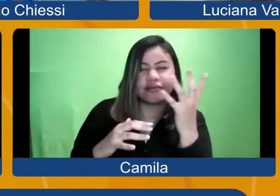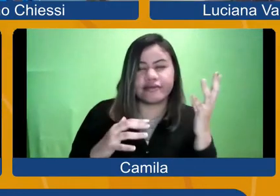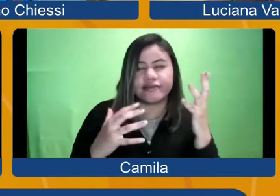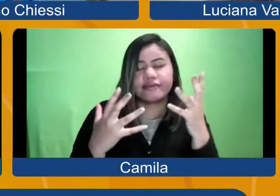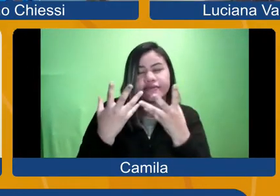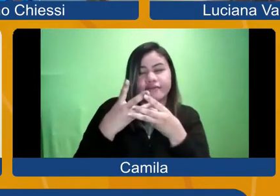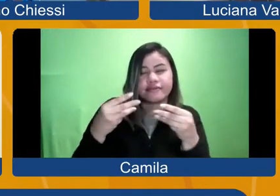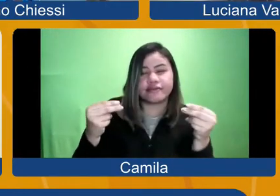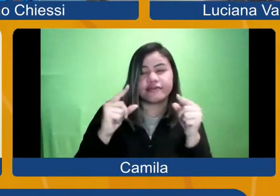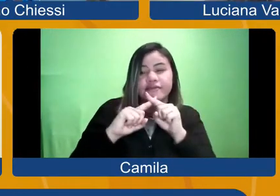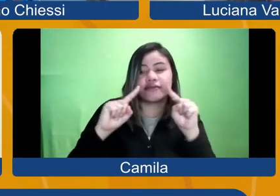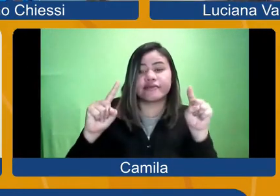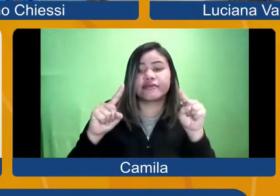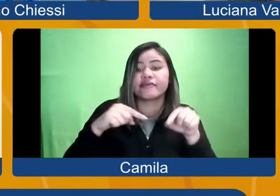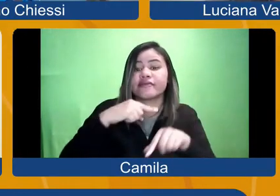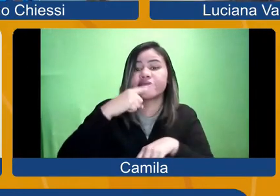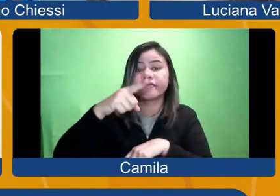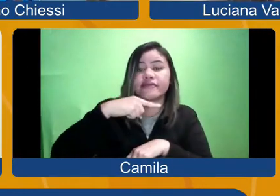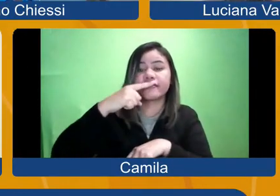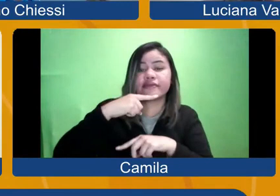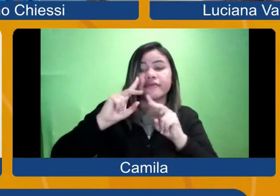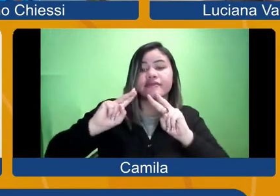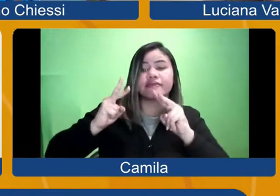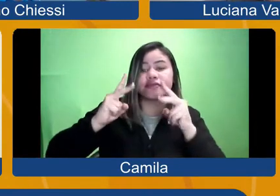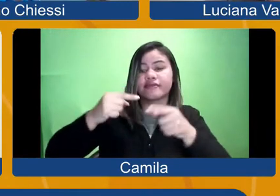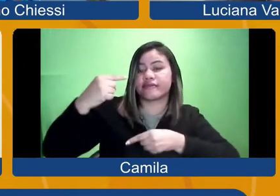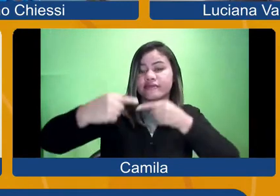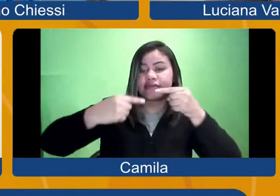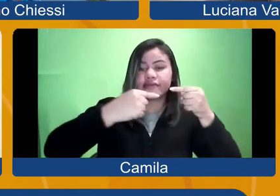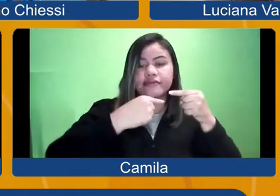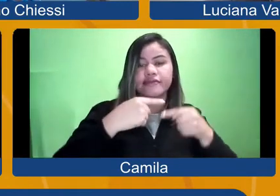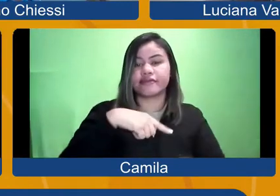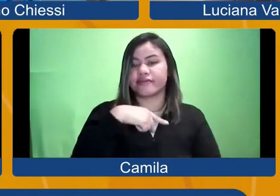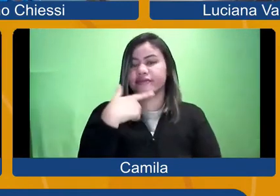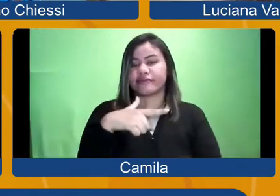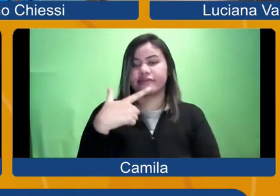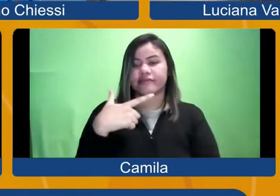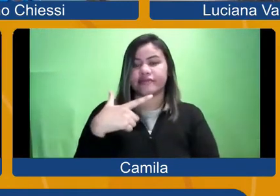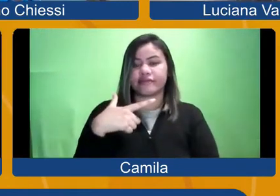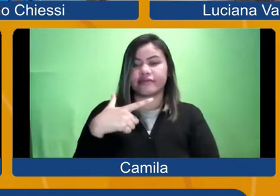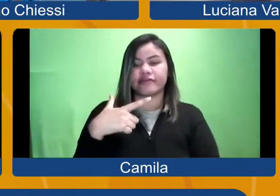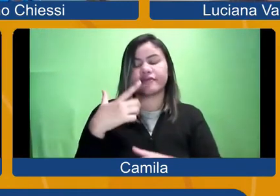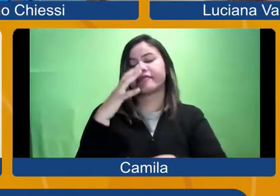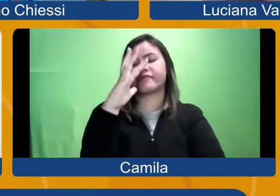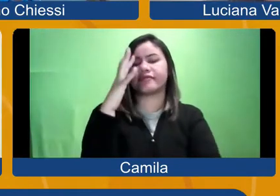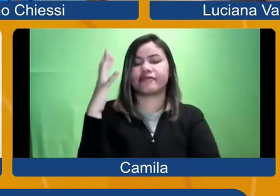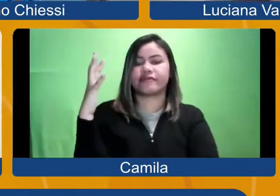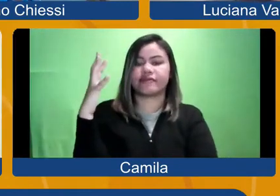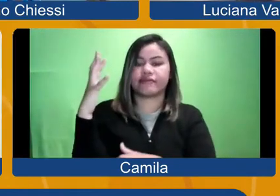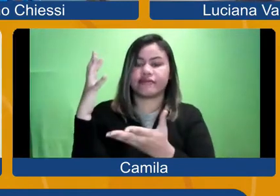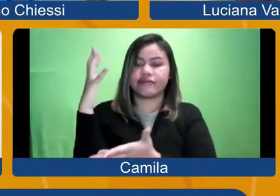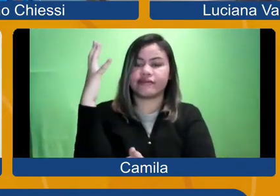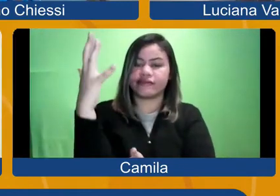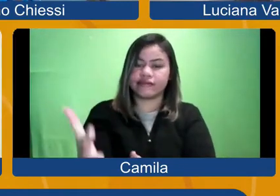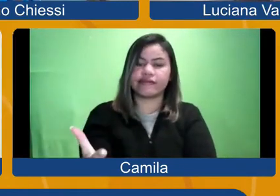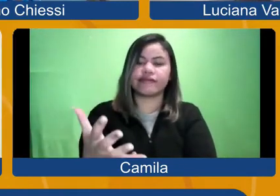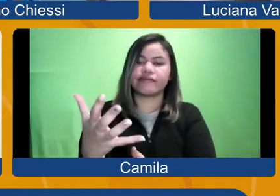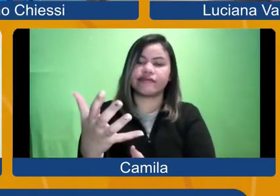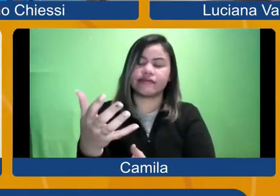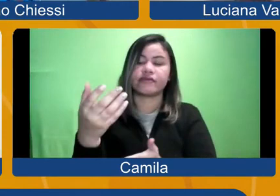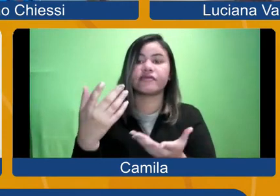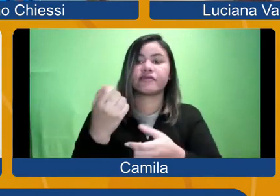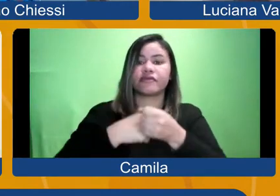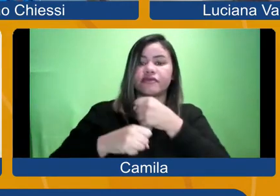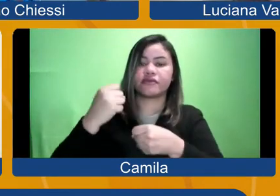infelizmente, a gente não foi capaz de manter essa política e conservar o desmatamento lá embaixo, né? Então, em 2020 foram 11 mil